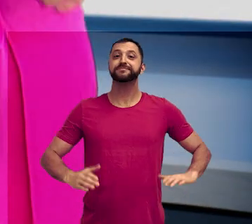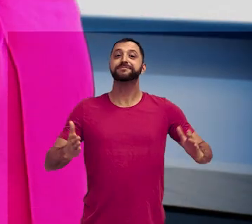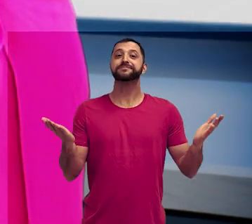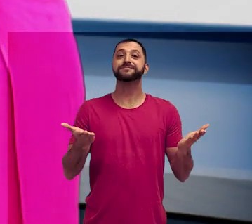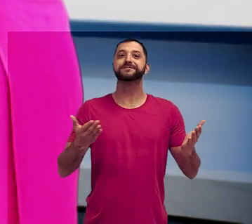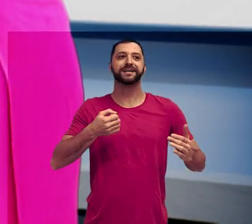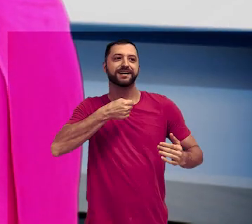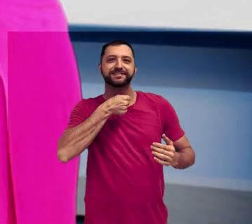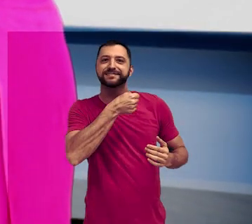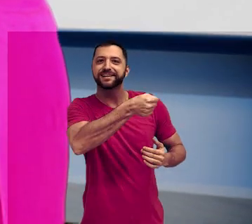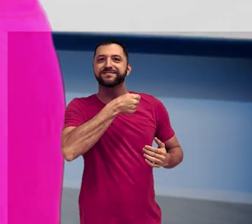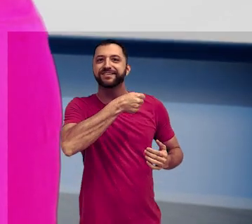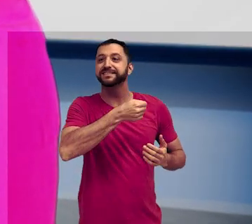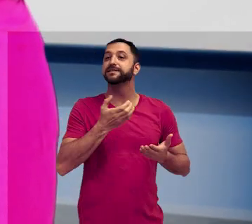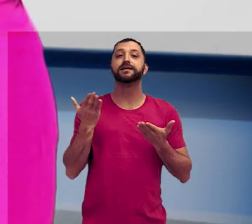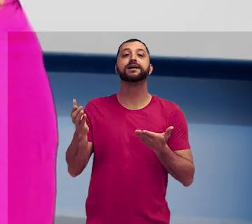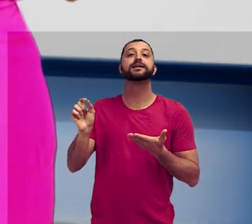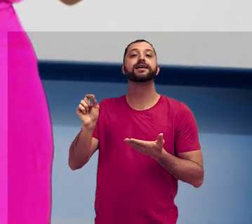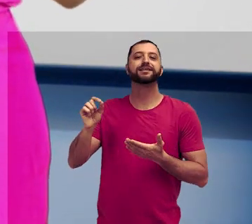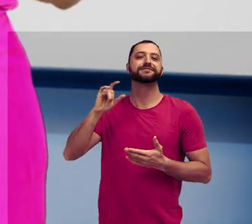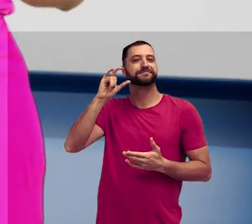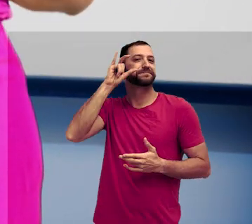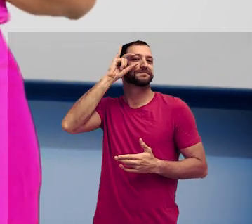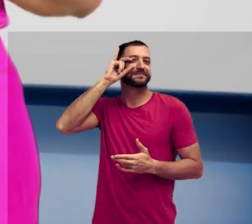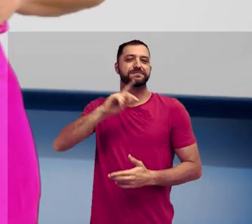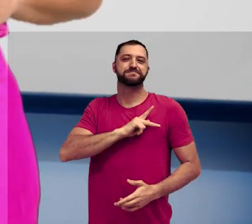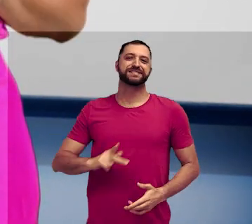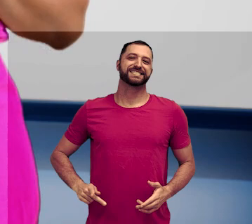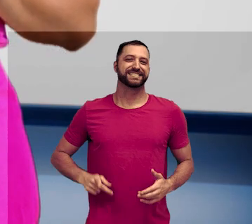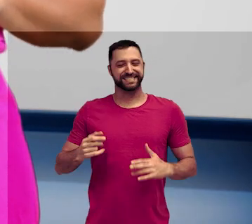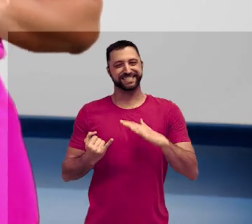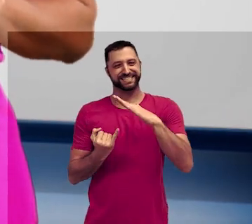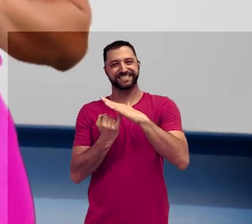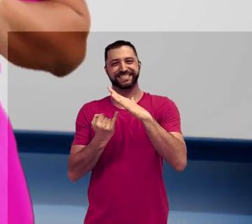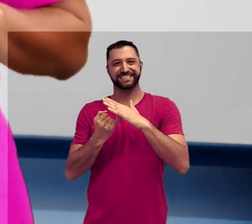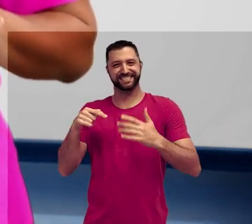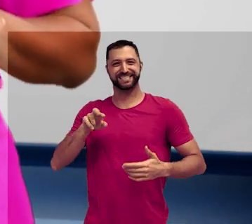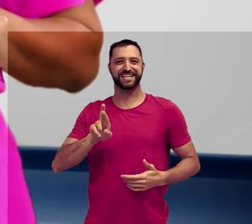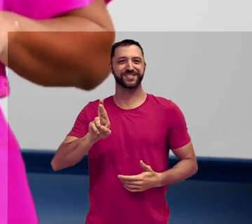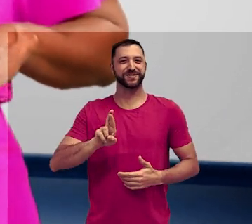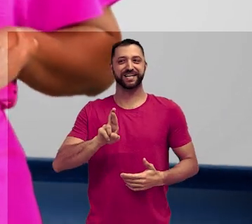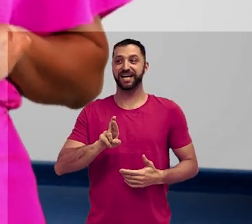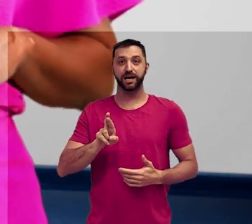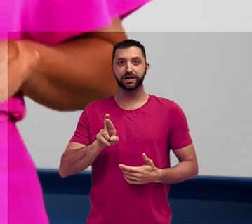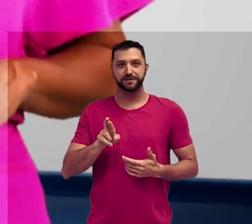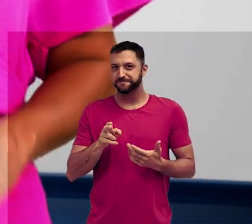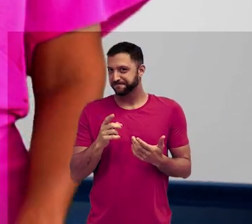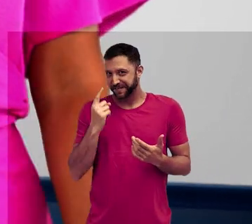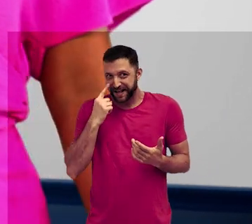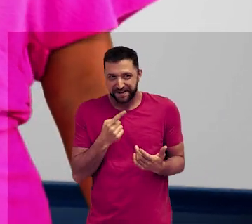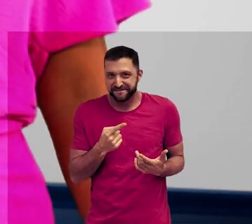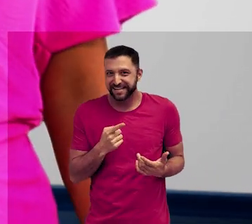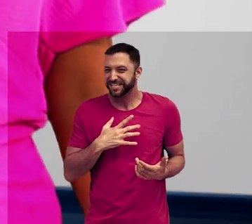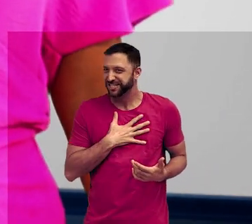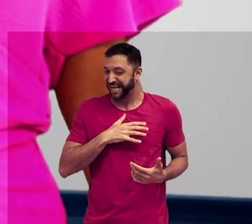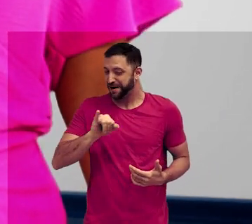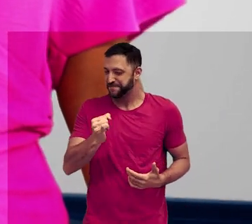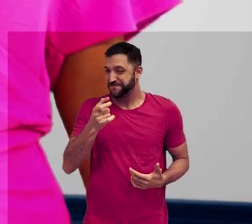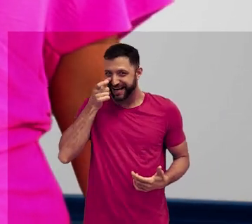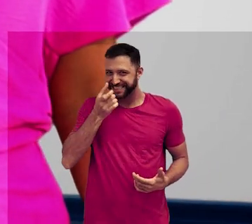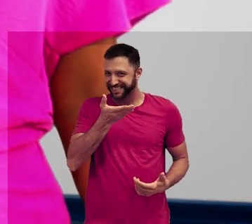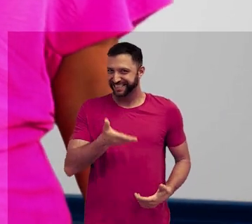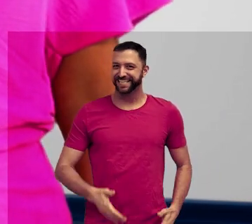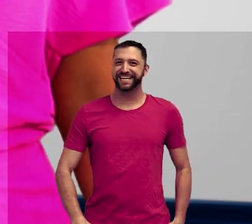E vem chegando mais um Conexão Social, comandado pela presidente do Instituto Ressoar, Eunice Silva. Estão